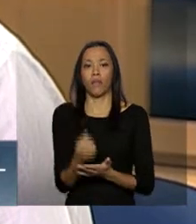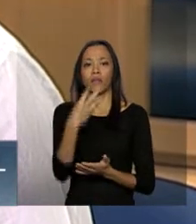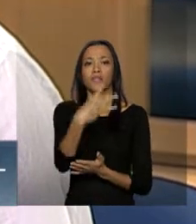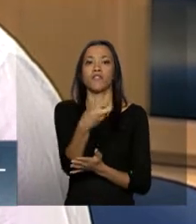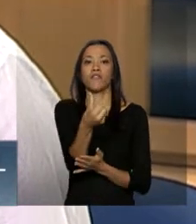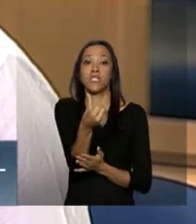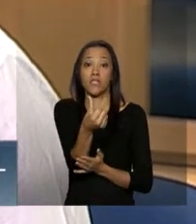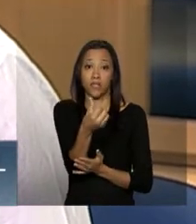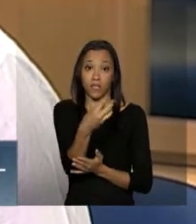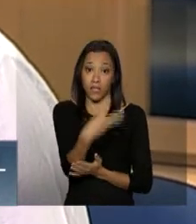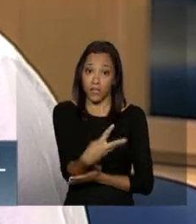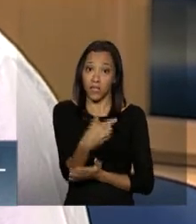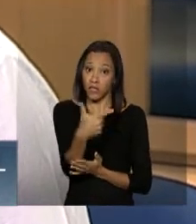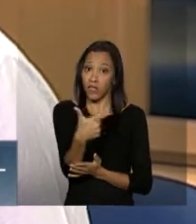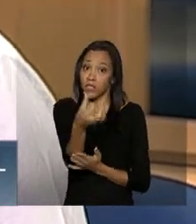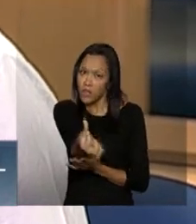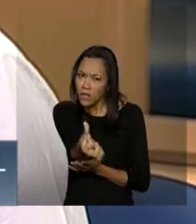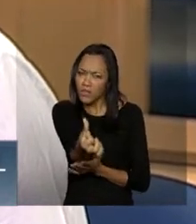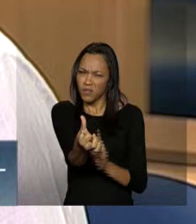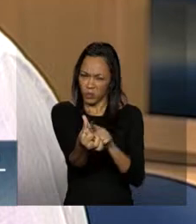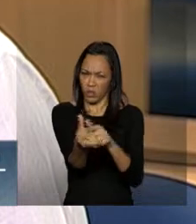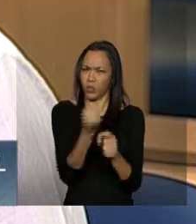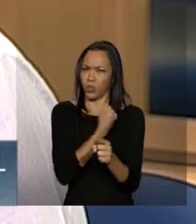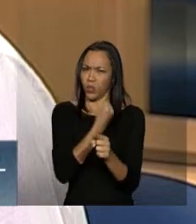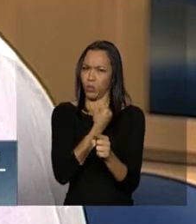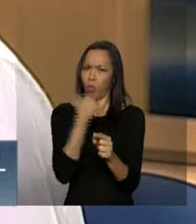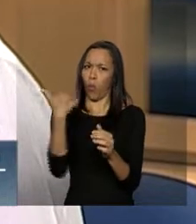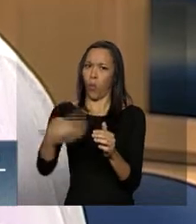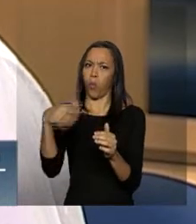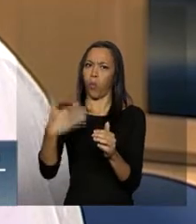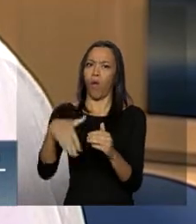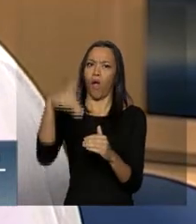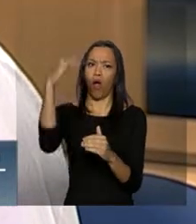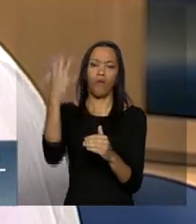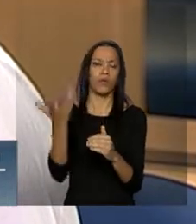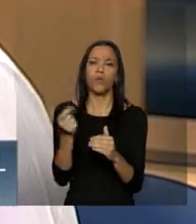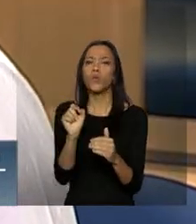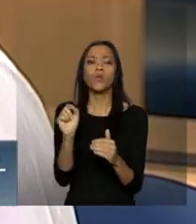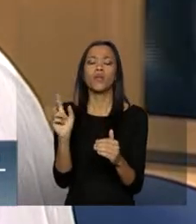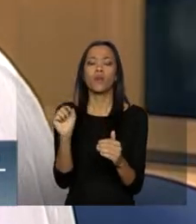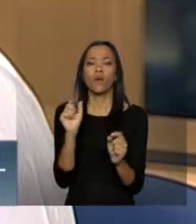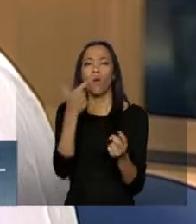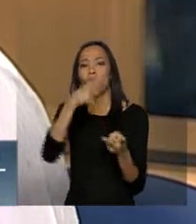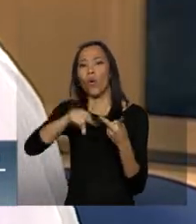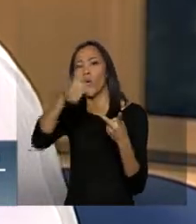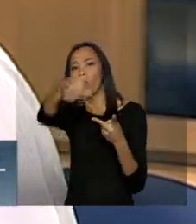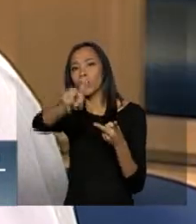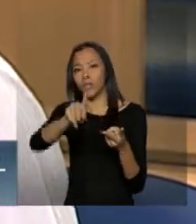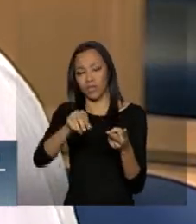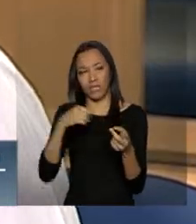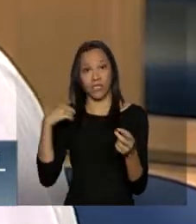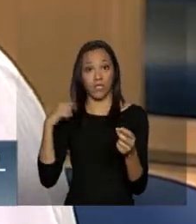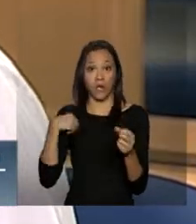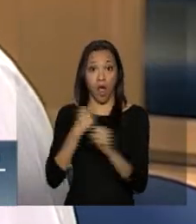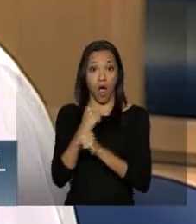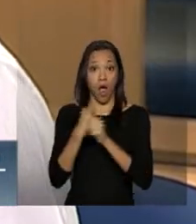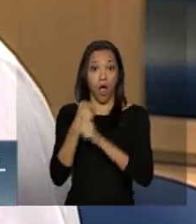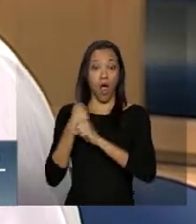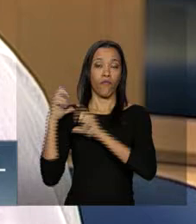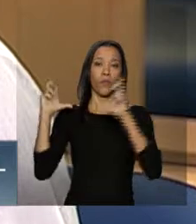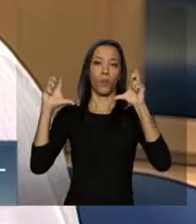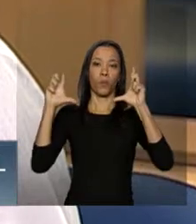326, como é que vocês consideram, se é um número considerado alto? Queria saber como é que está a evolução também ao longo dos anos, se vem diminuindo,